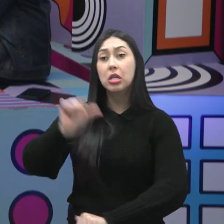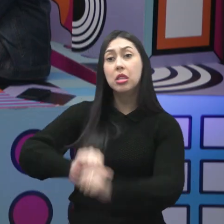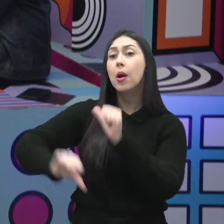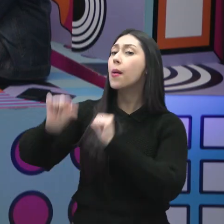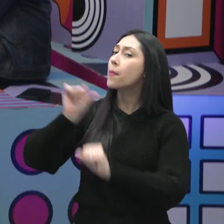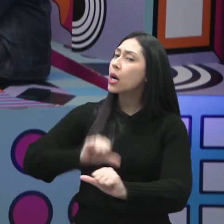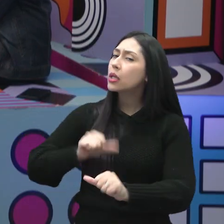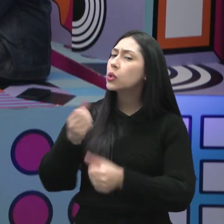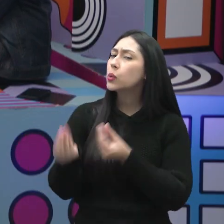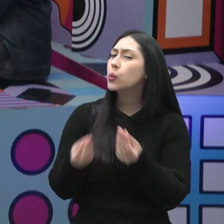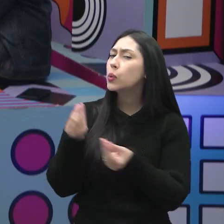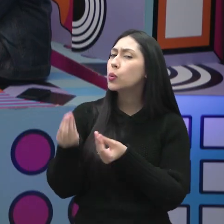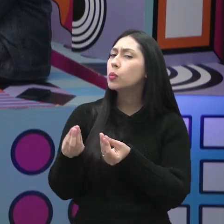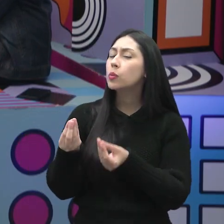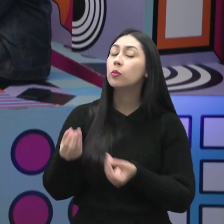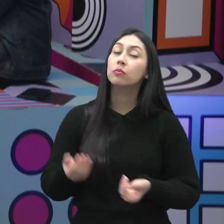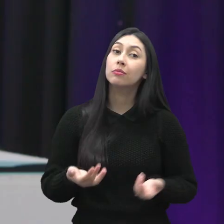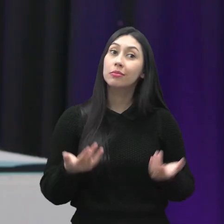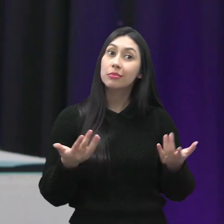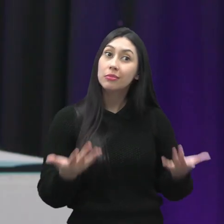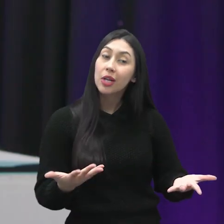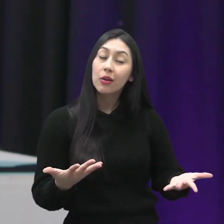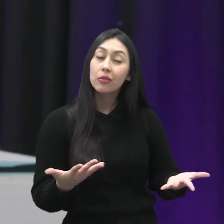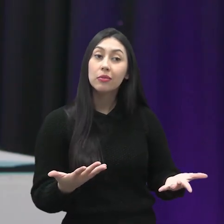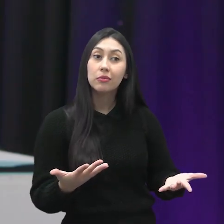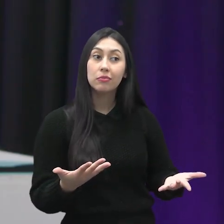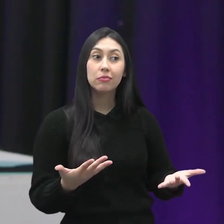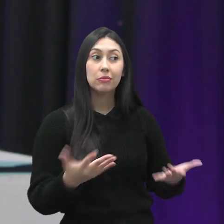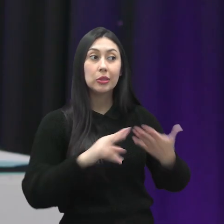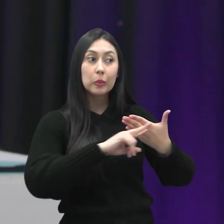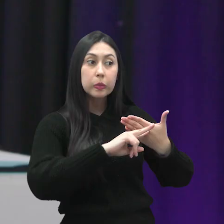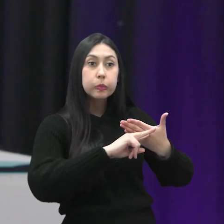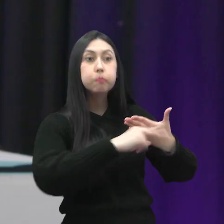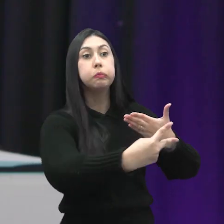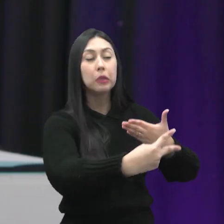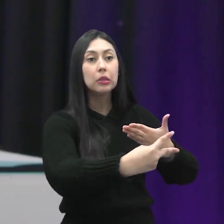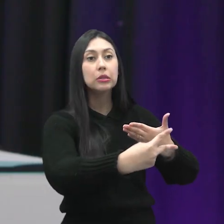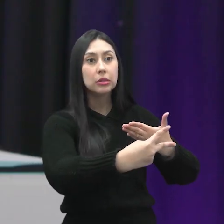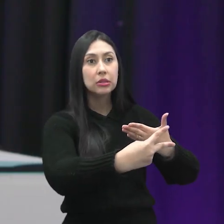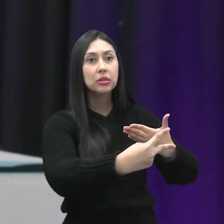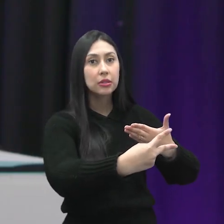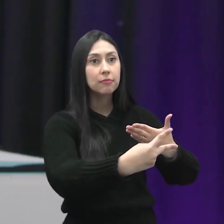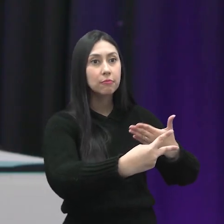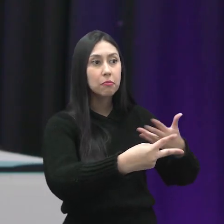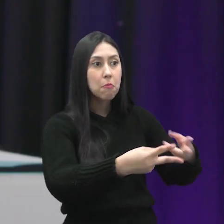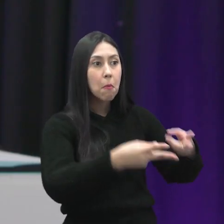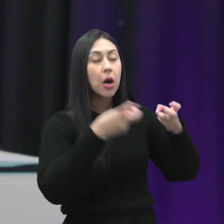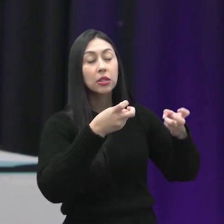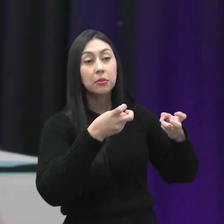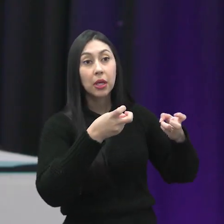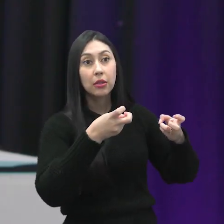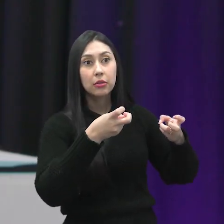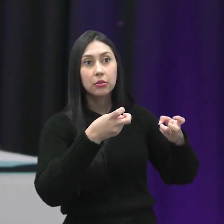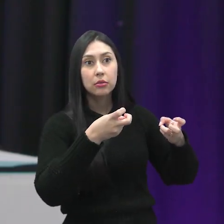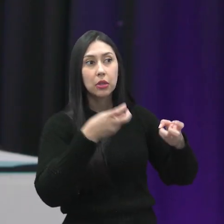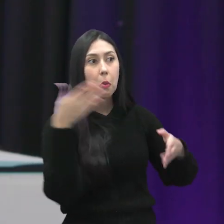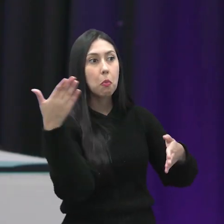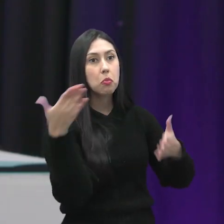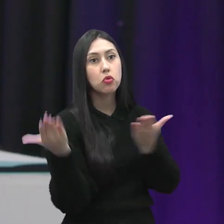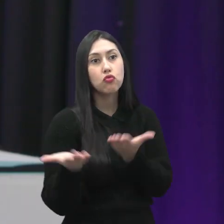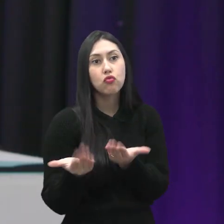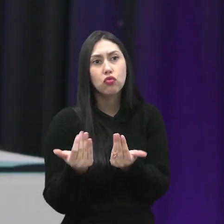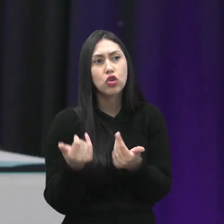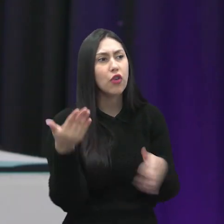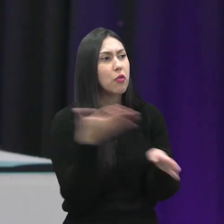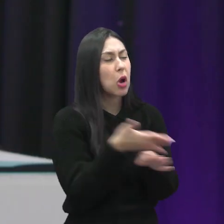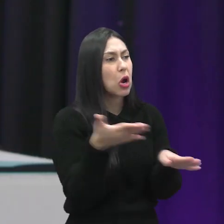filhos. E aí, como é que faz? Talvez esse impacto que a gente esteja vendo hoje, né, da procura do